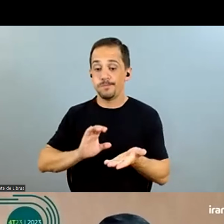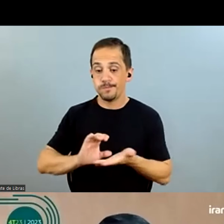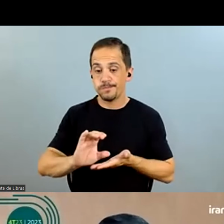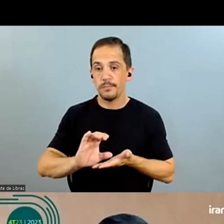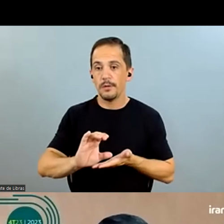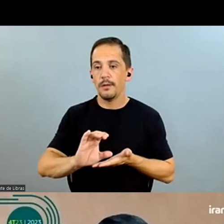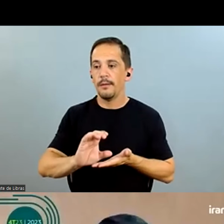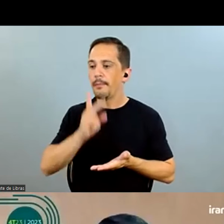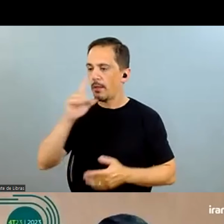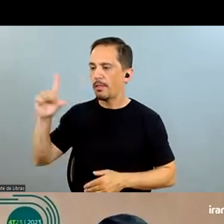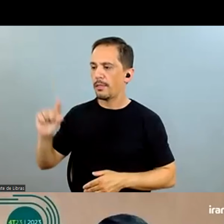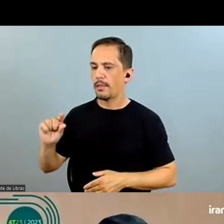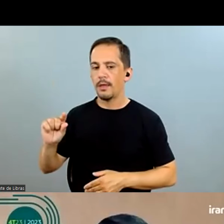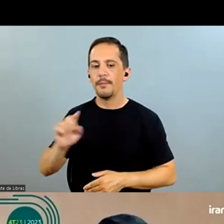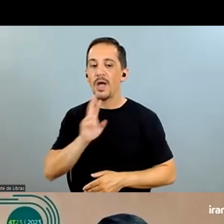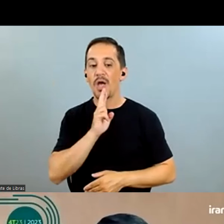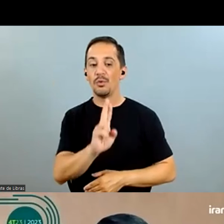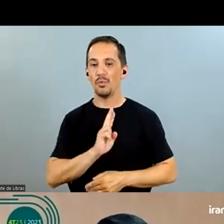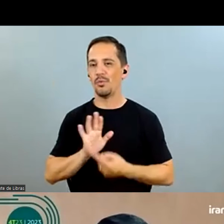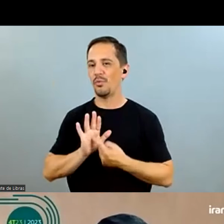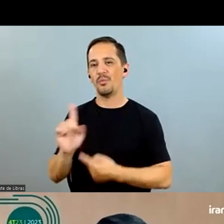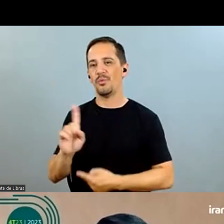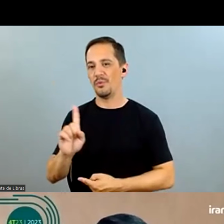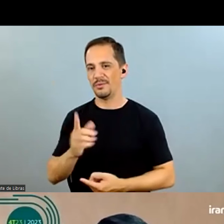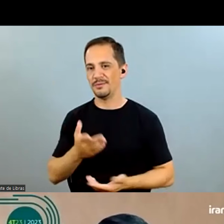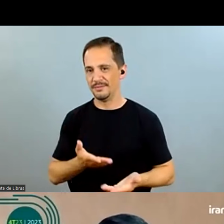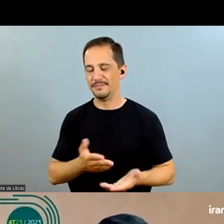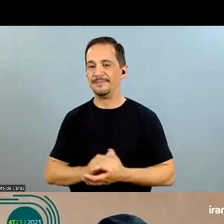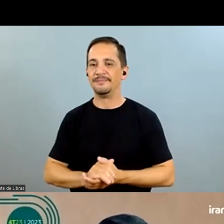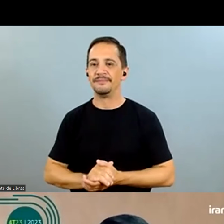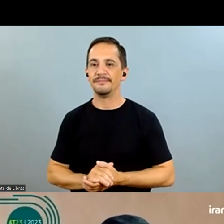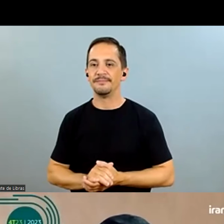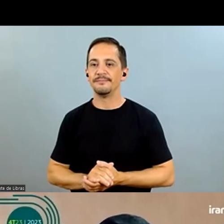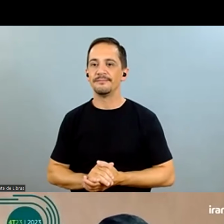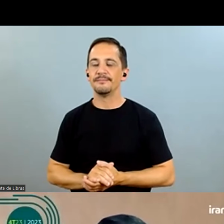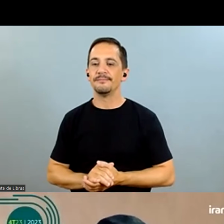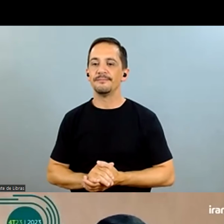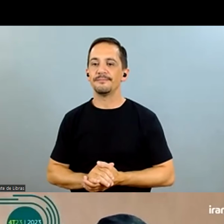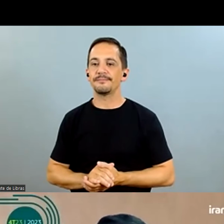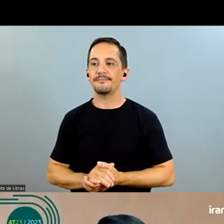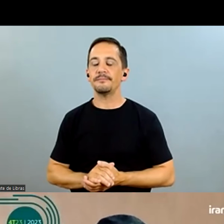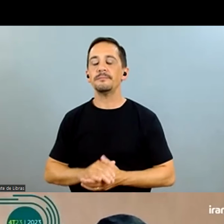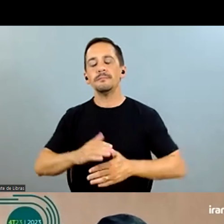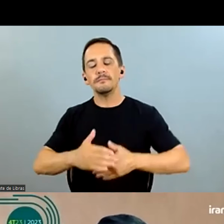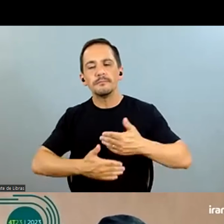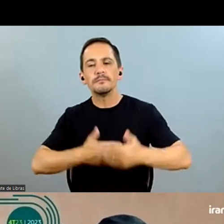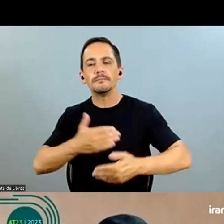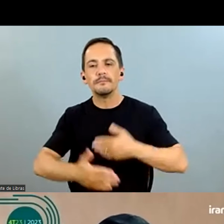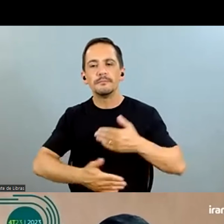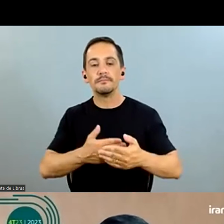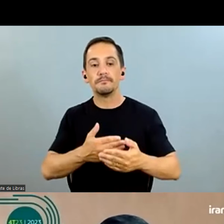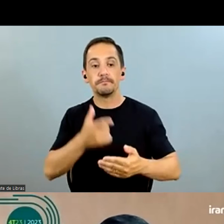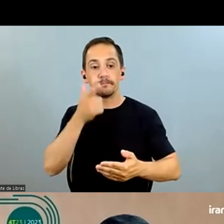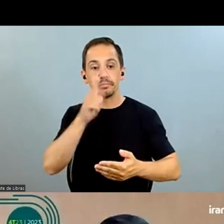à medida que a tir ela se realiza eh isso começa a corrigir a conta ao longo do tempo né